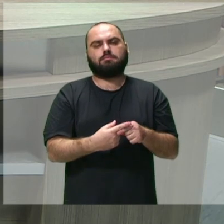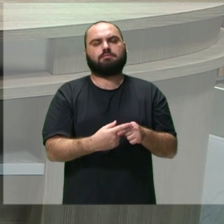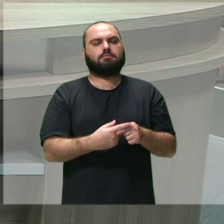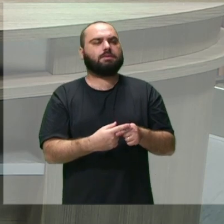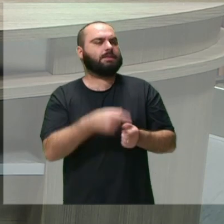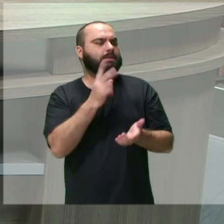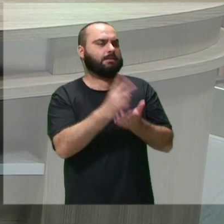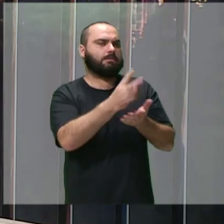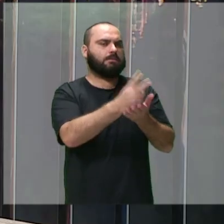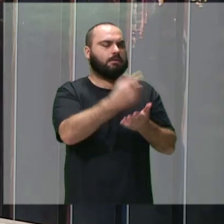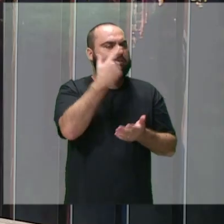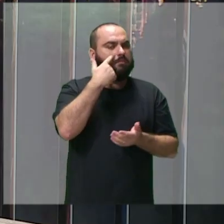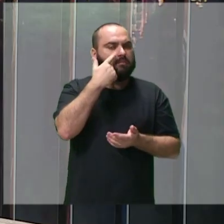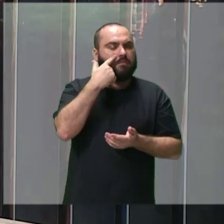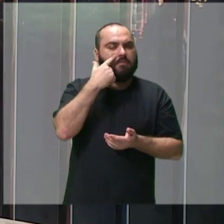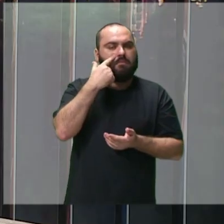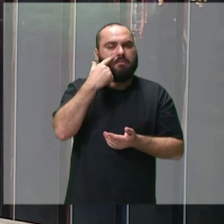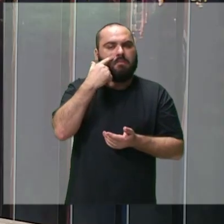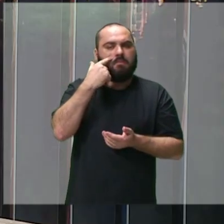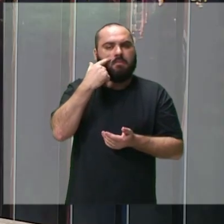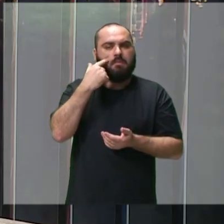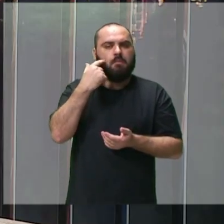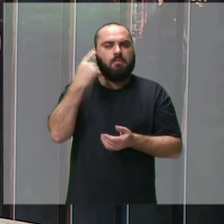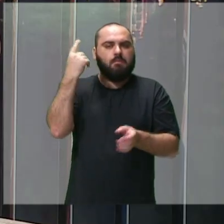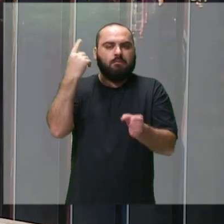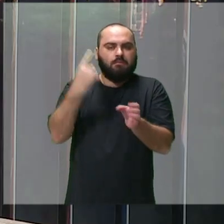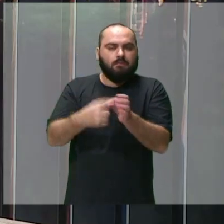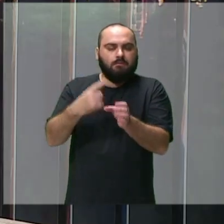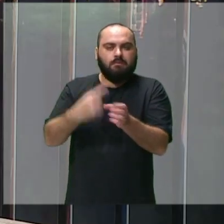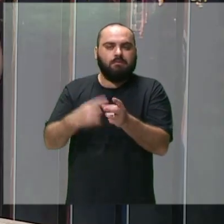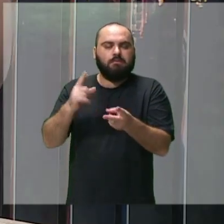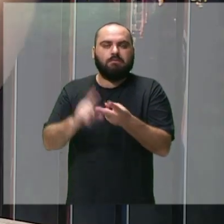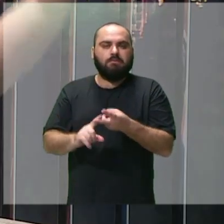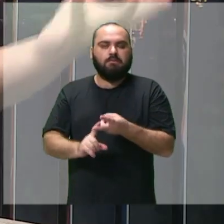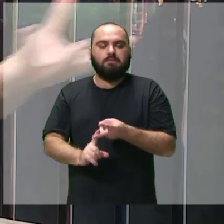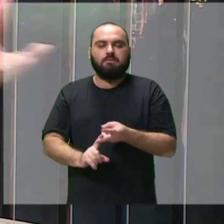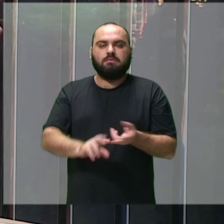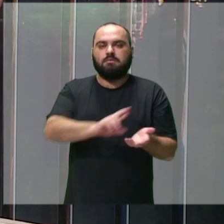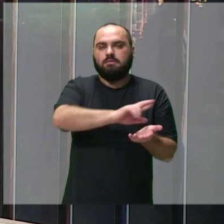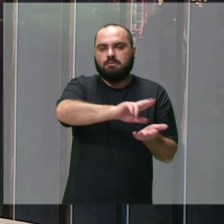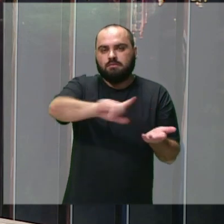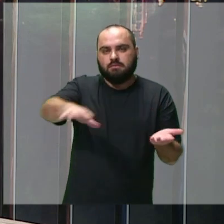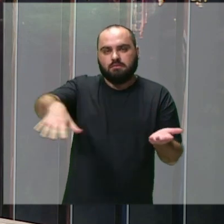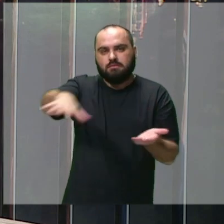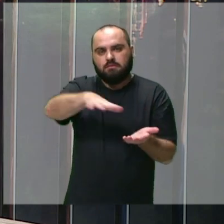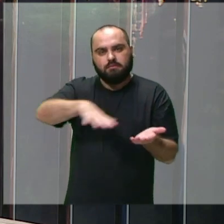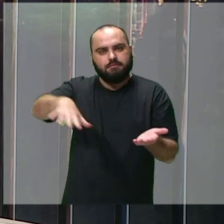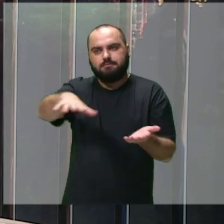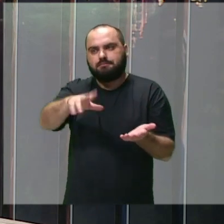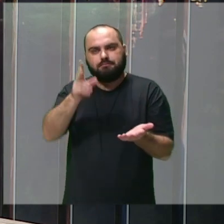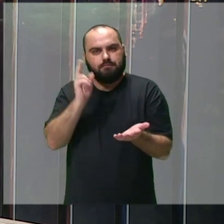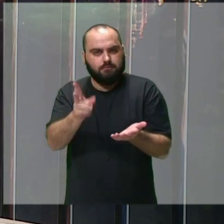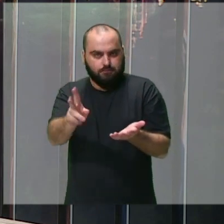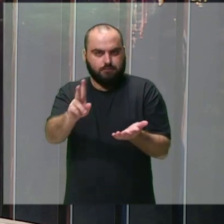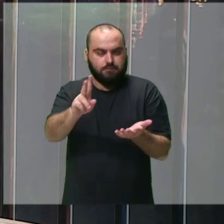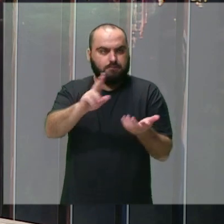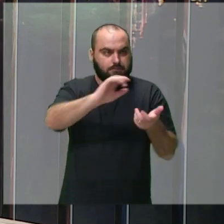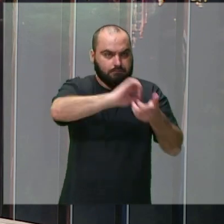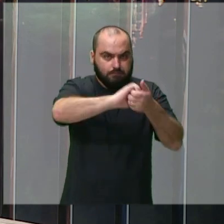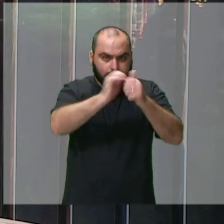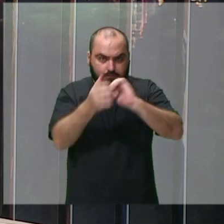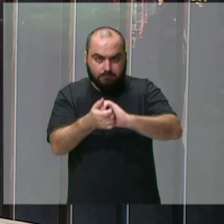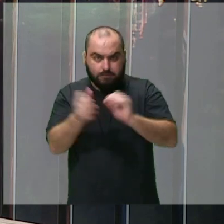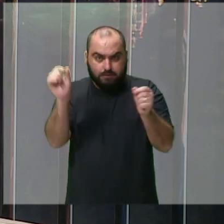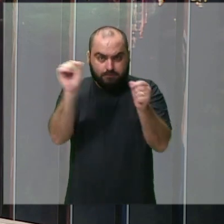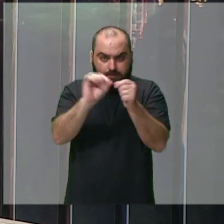você pegar elementos, por exemplo, da publicidade, de outras áreas, da arte mesmo, e fazer